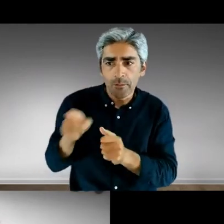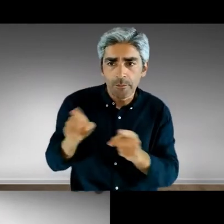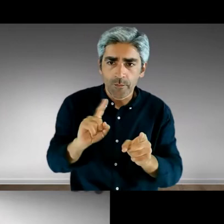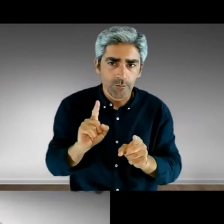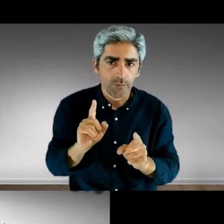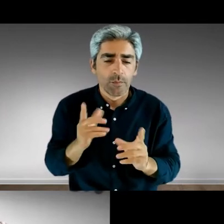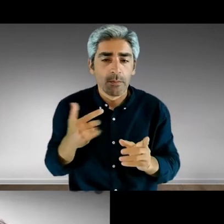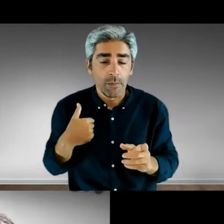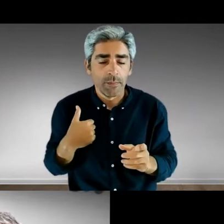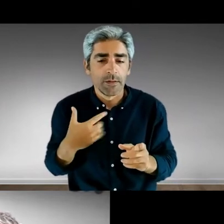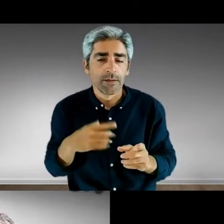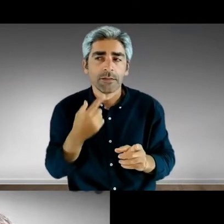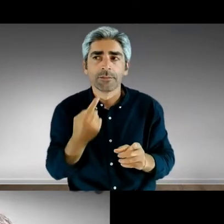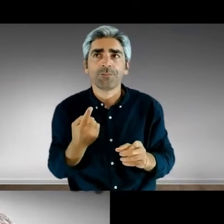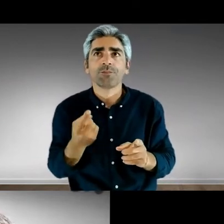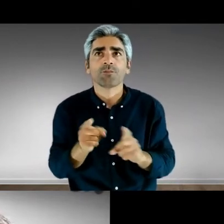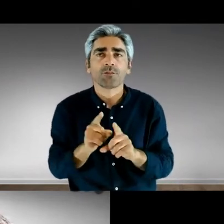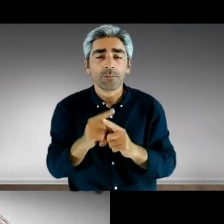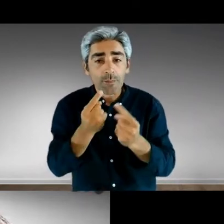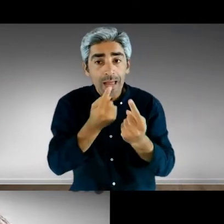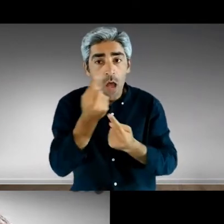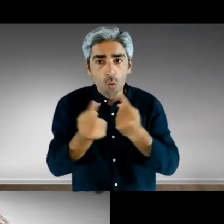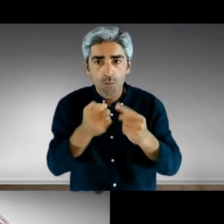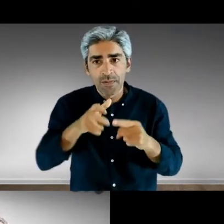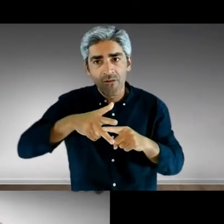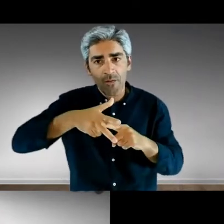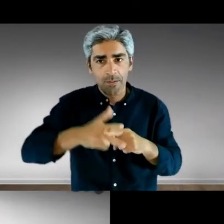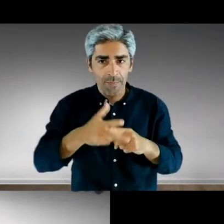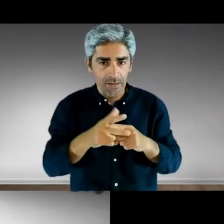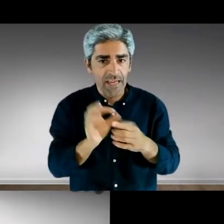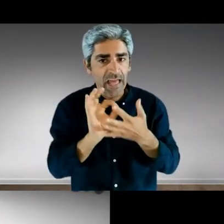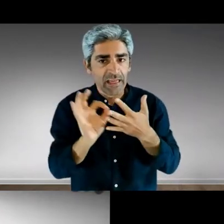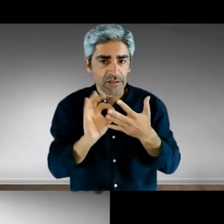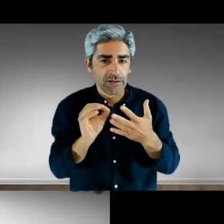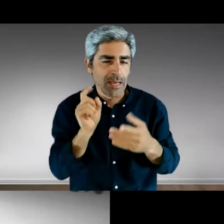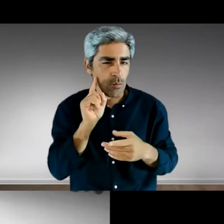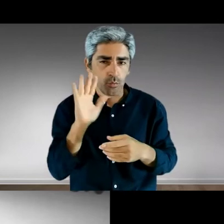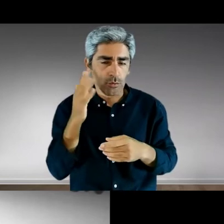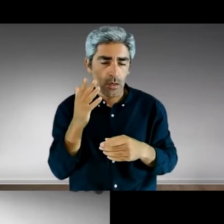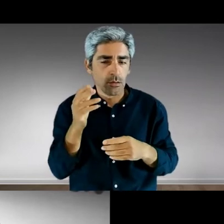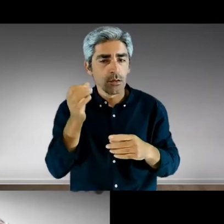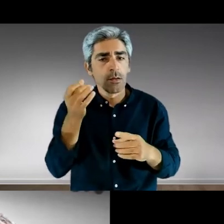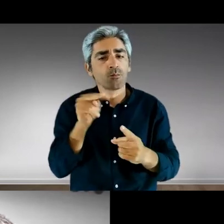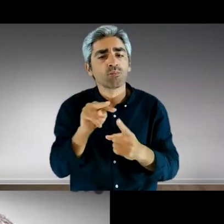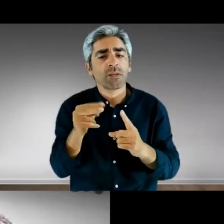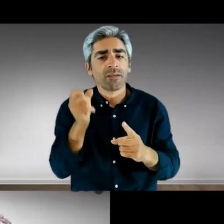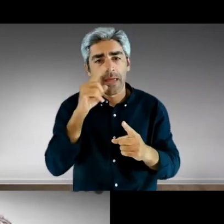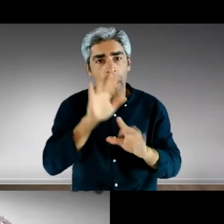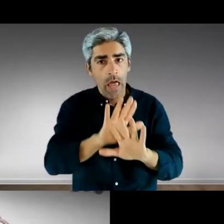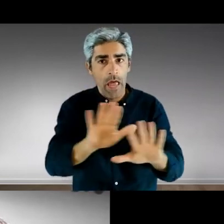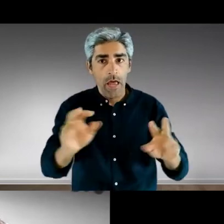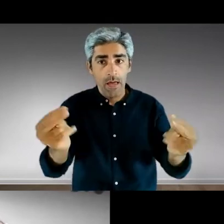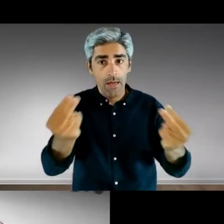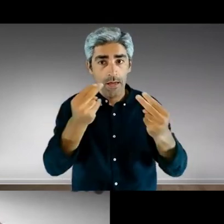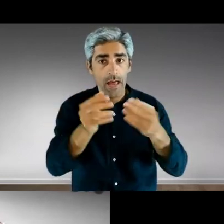claramente para mim aqui algumas ferramentas e algumas características que são importantes. Na perspectiva de quem está aqui a assistir e é